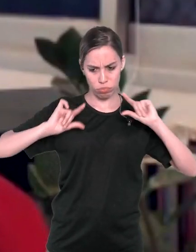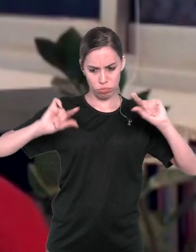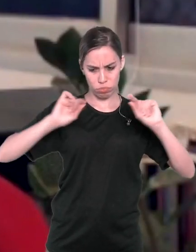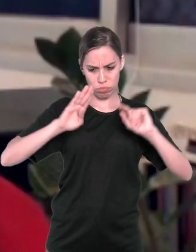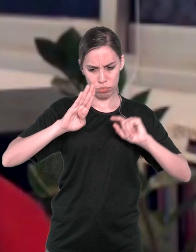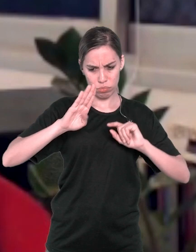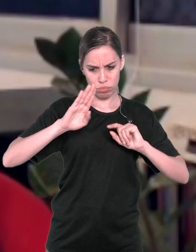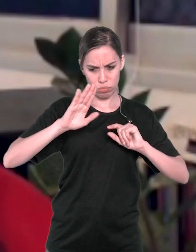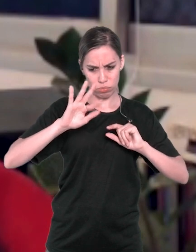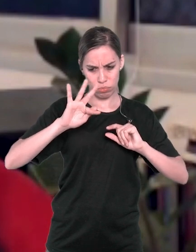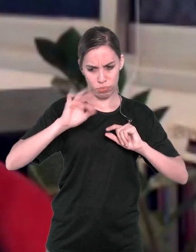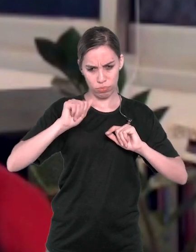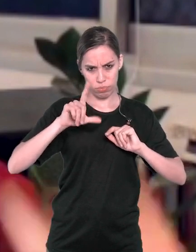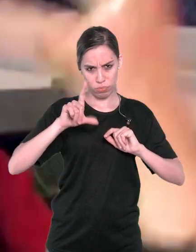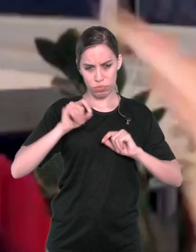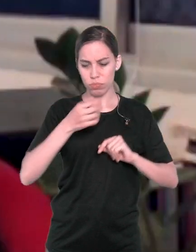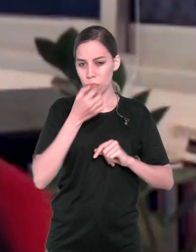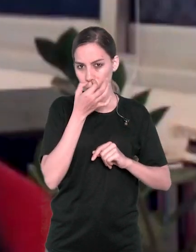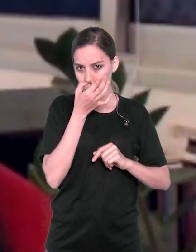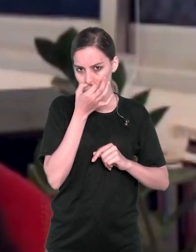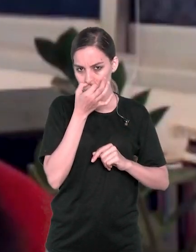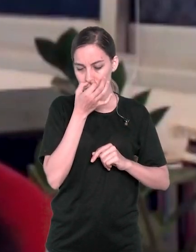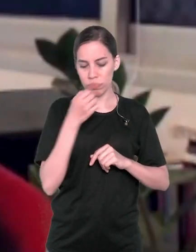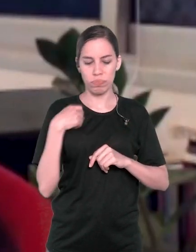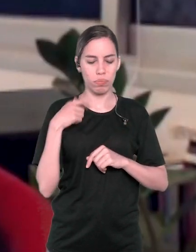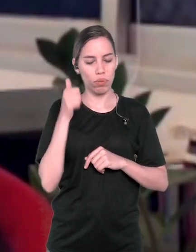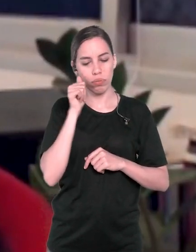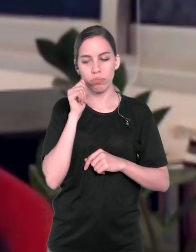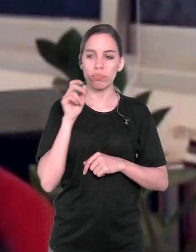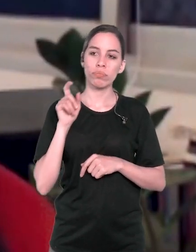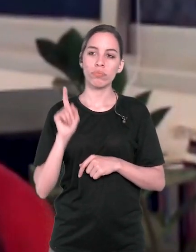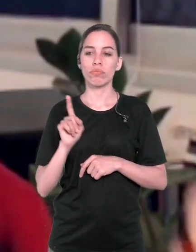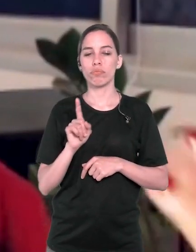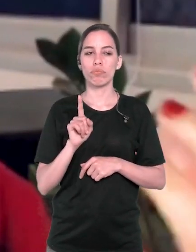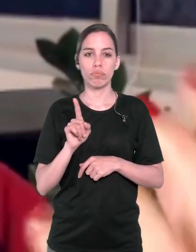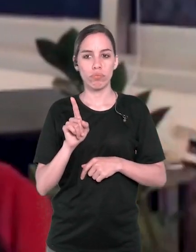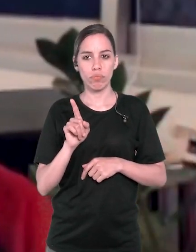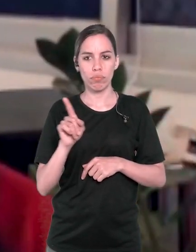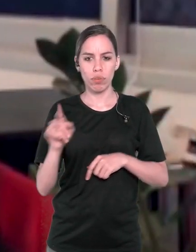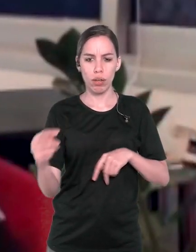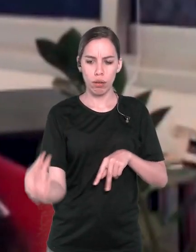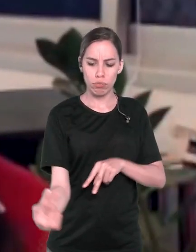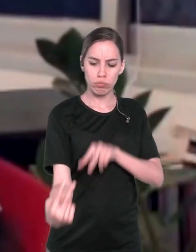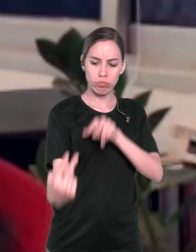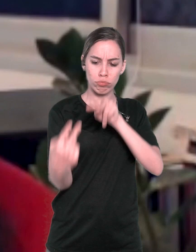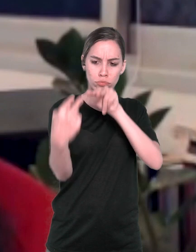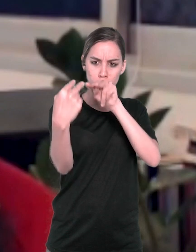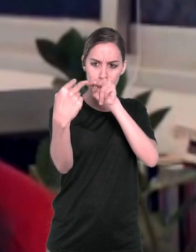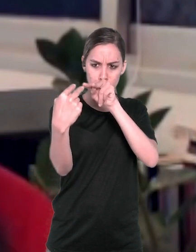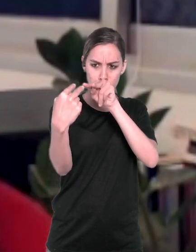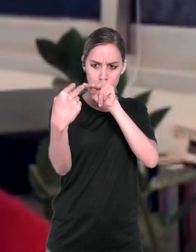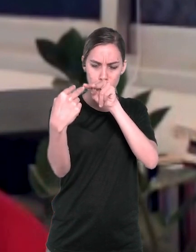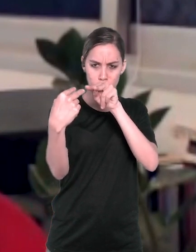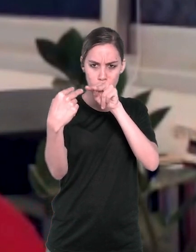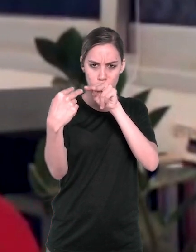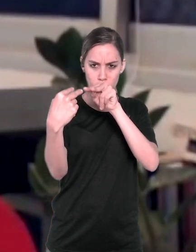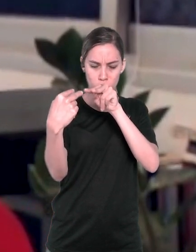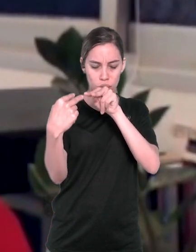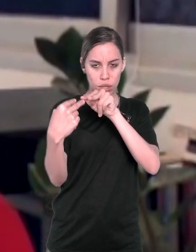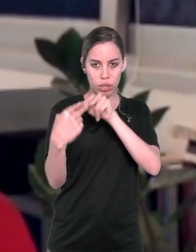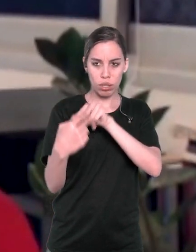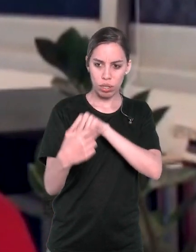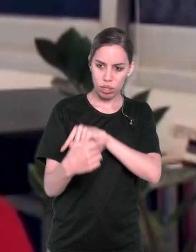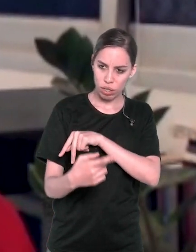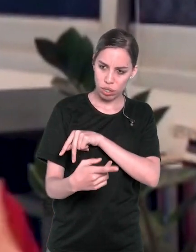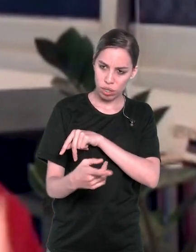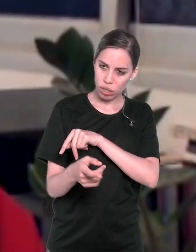né, ela se reinventa, né? Tem a barata,